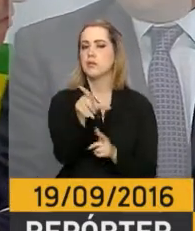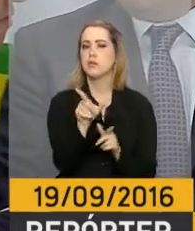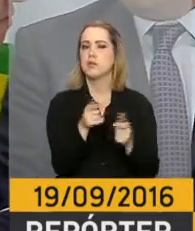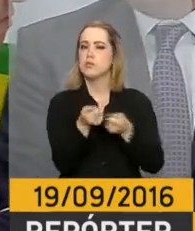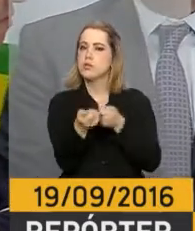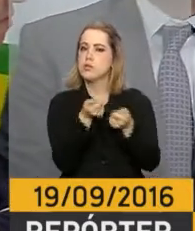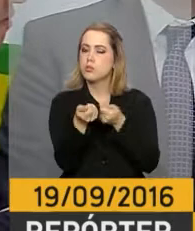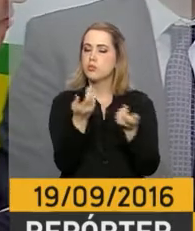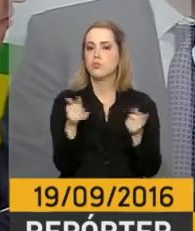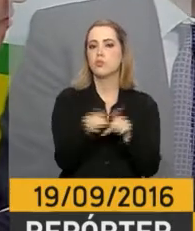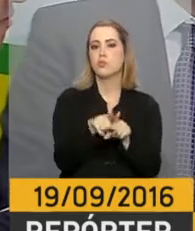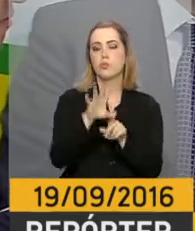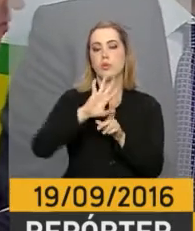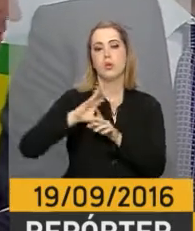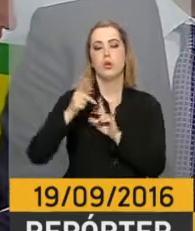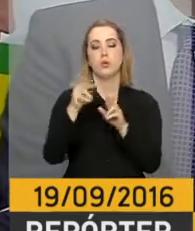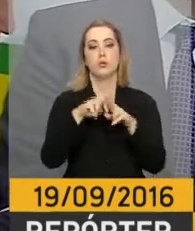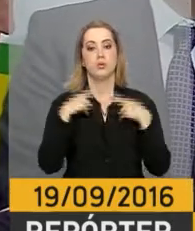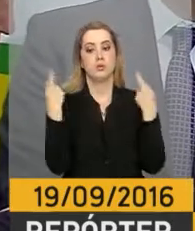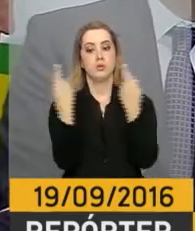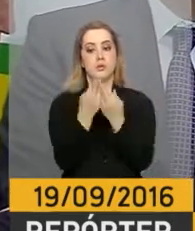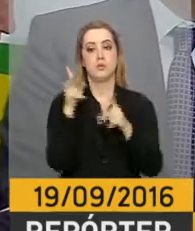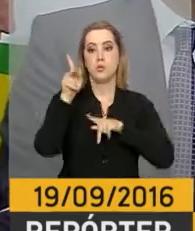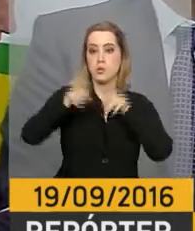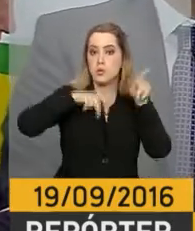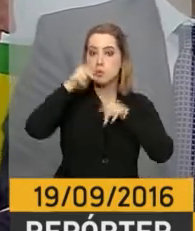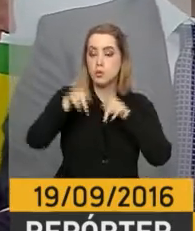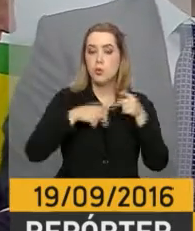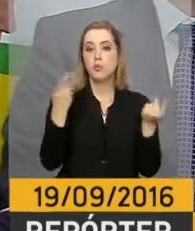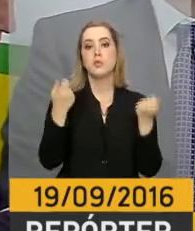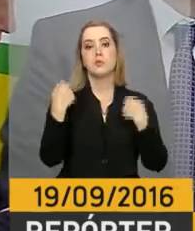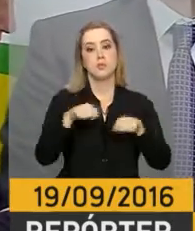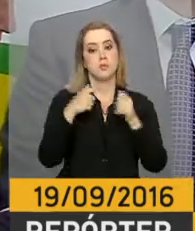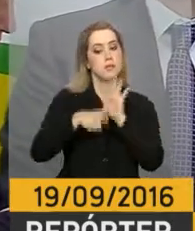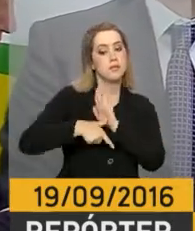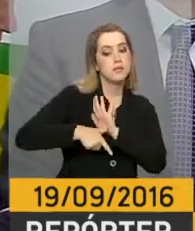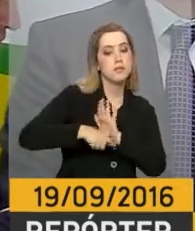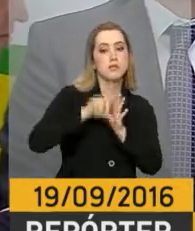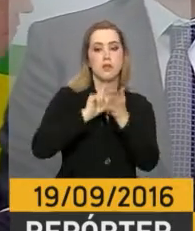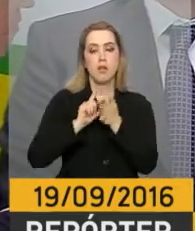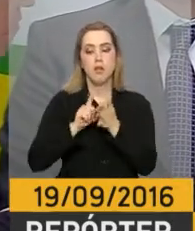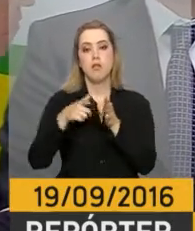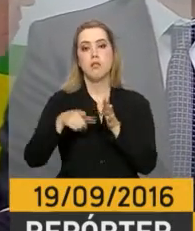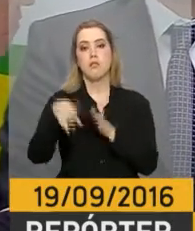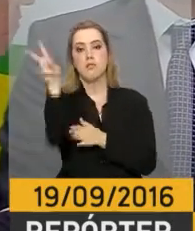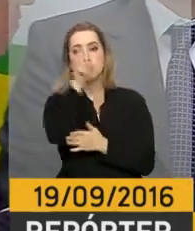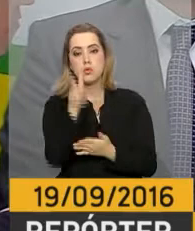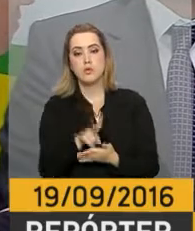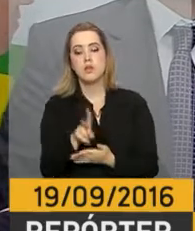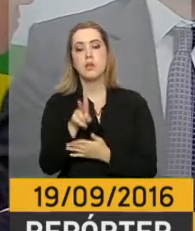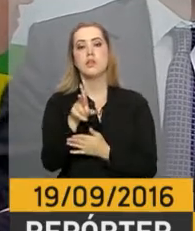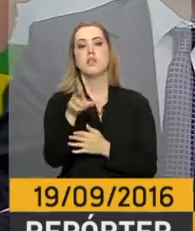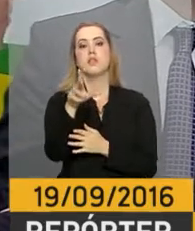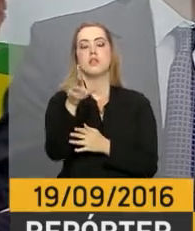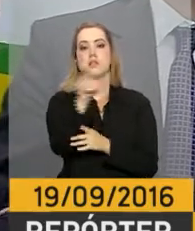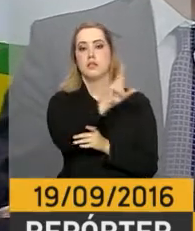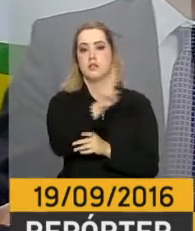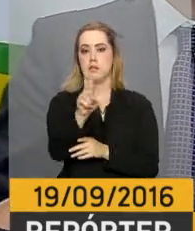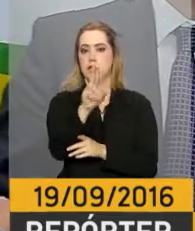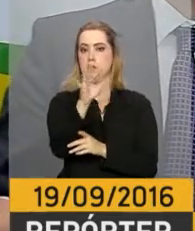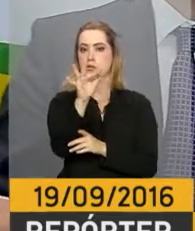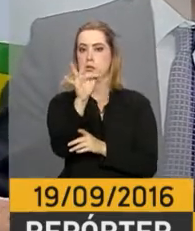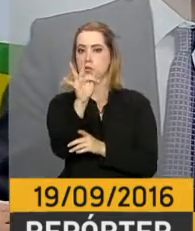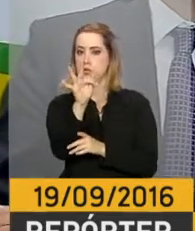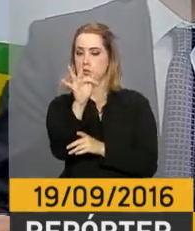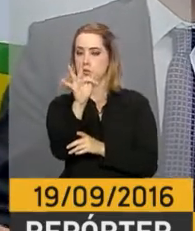audiências públicas, todas elas tenham que ser realizadas antes de uma avaliação do TCU, para que